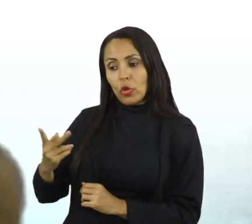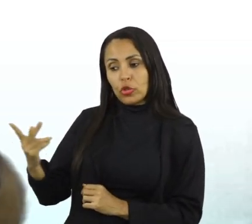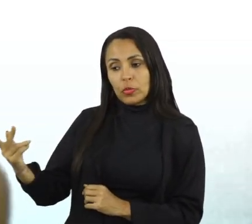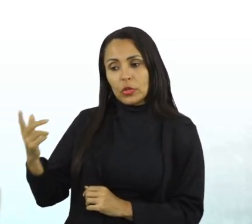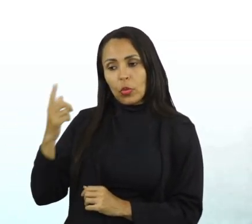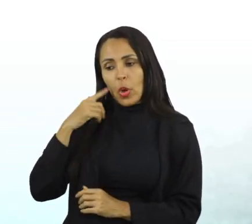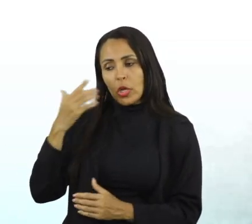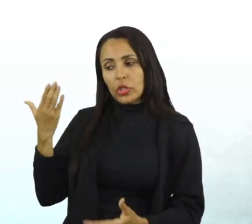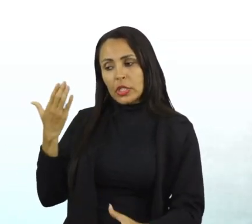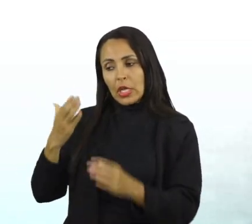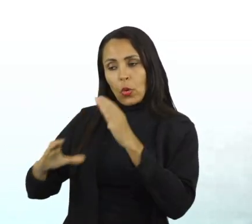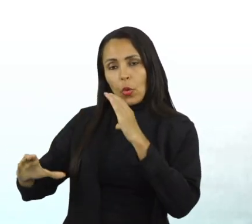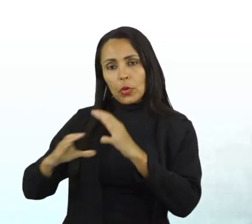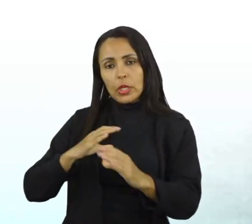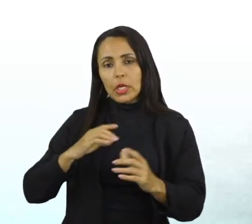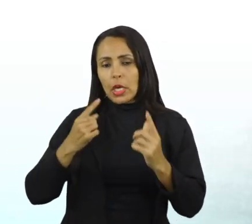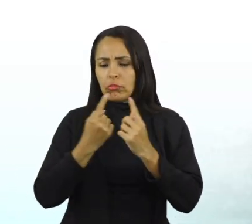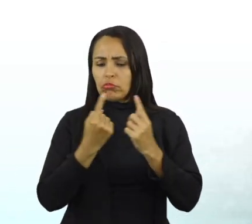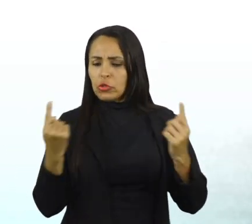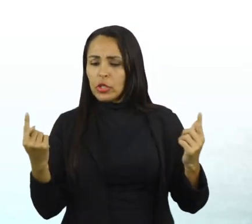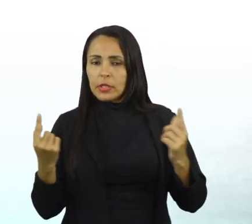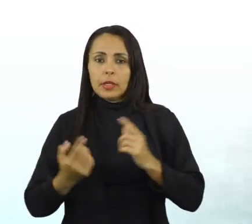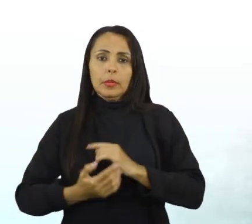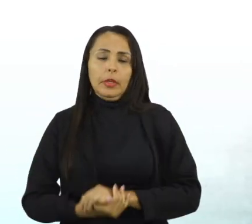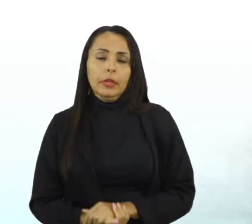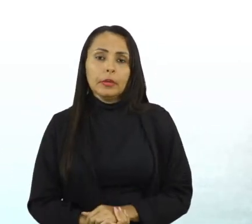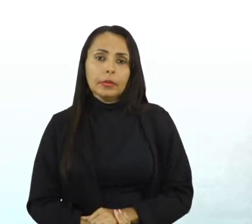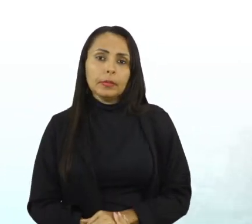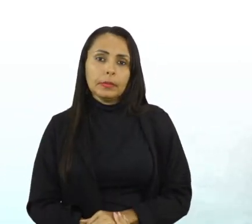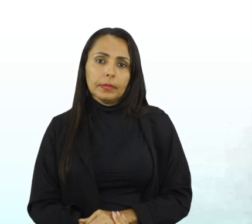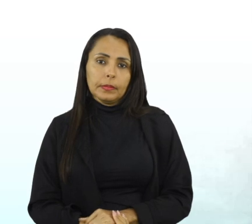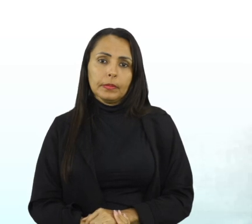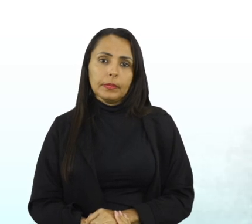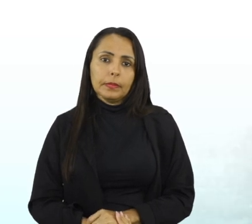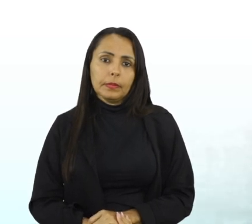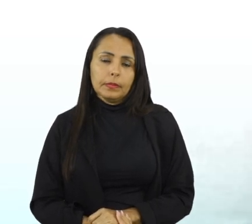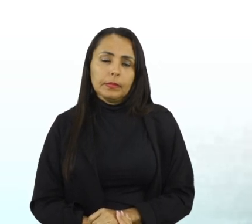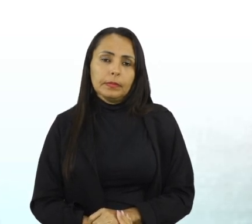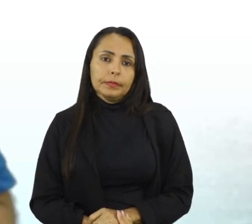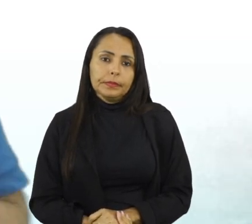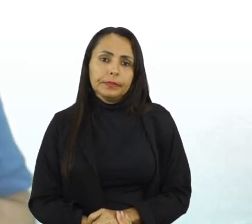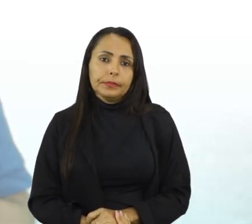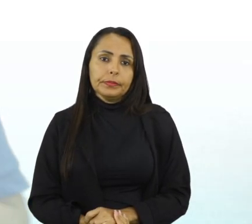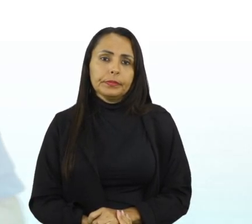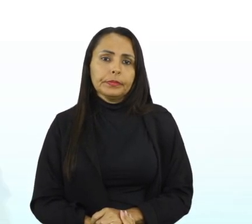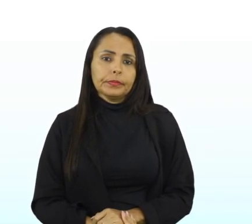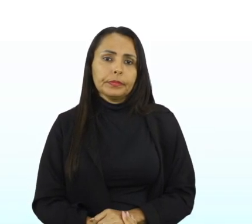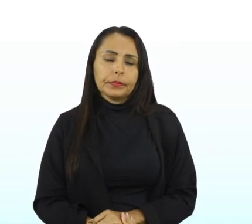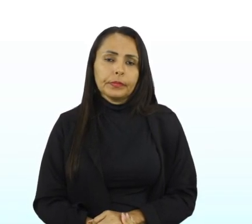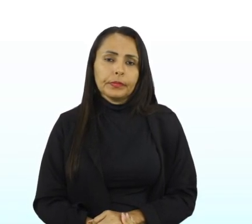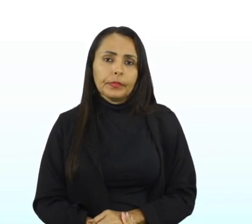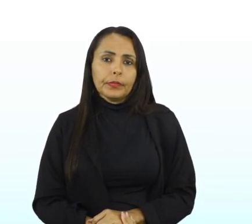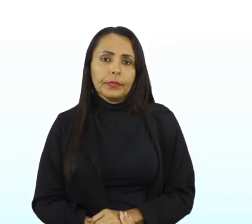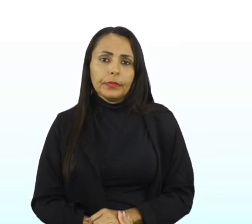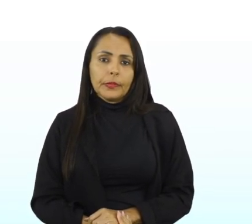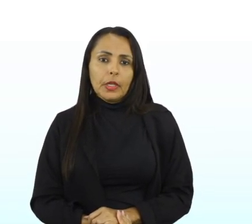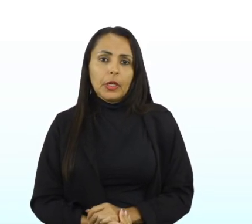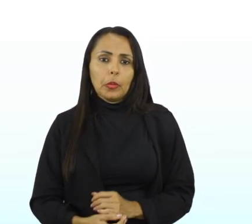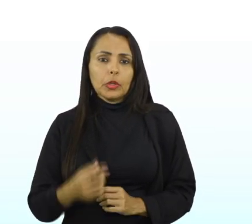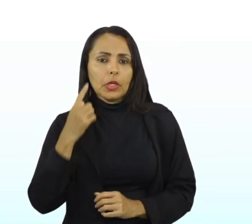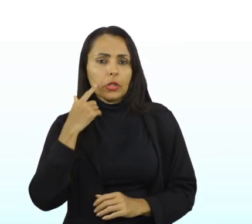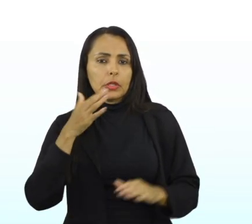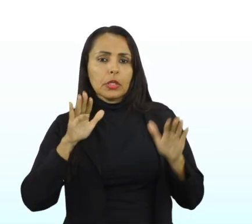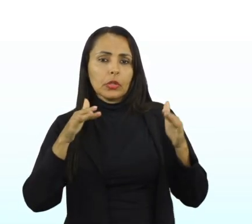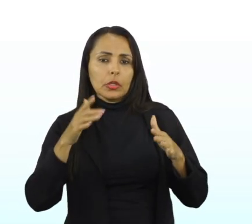entre interlocutores é aqueles que estão se comunicando. Há um distanciamento. Vamos lá, e a gente vai dar uma lida no texto, né? Então, ele fala aí, ó.